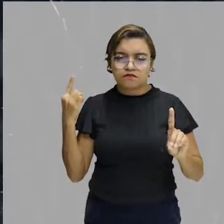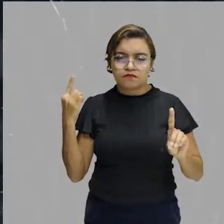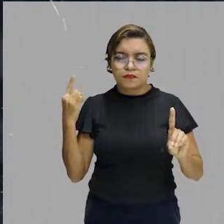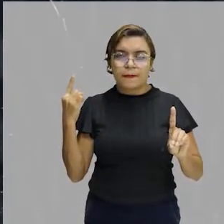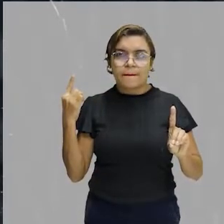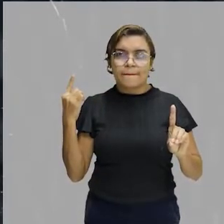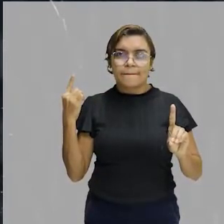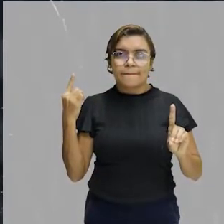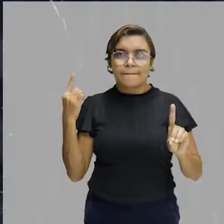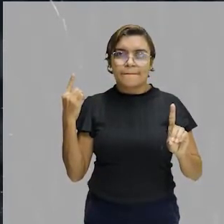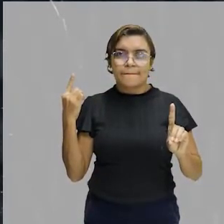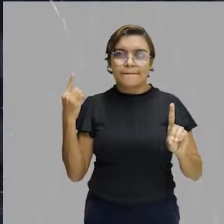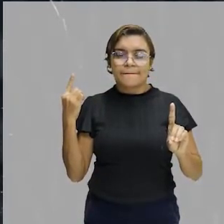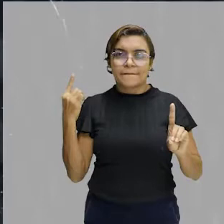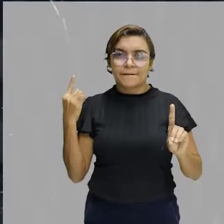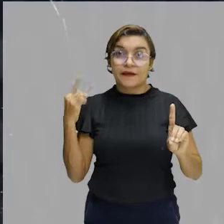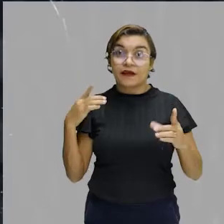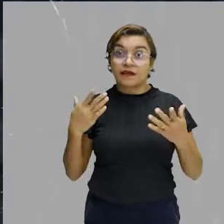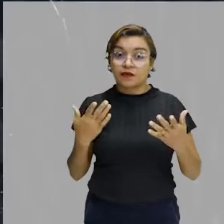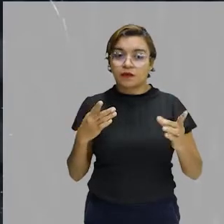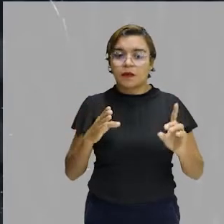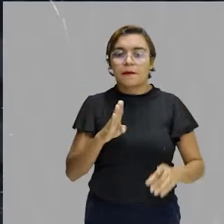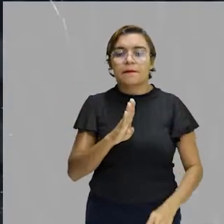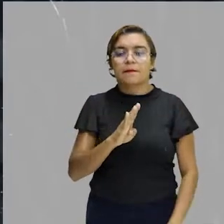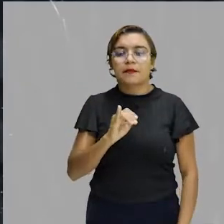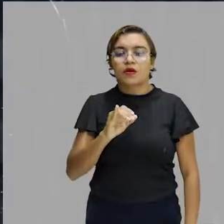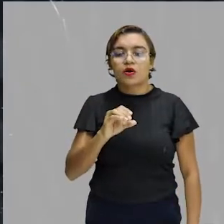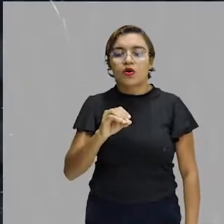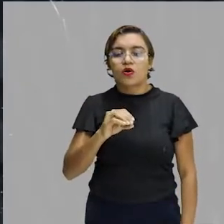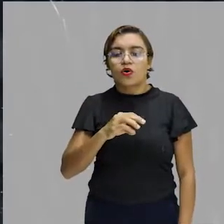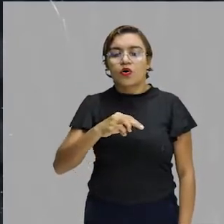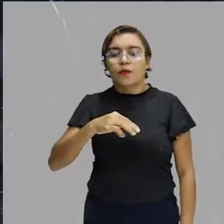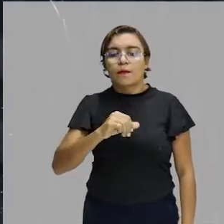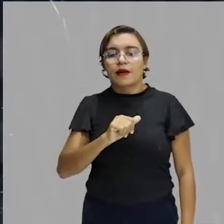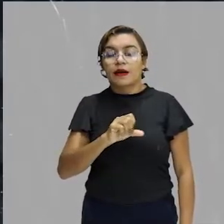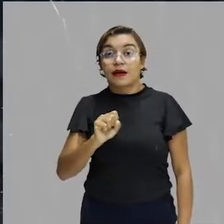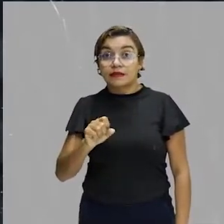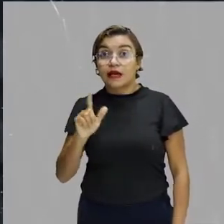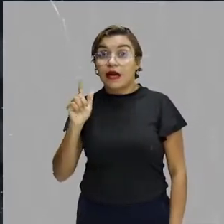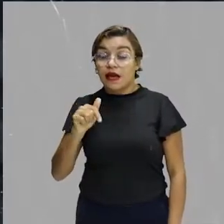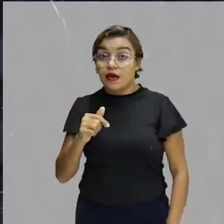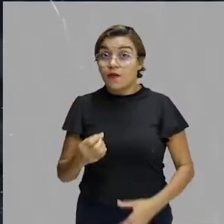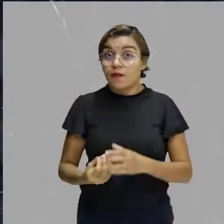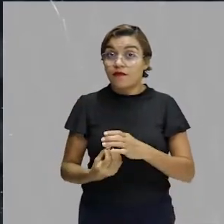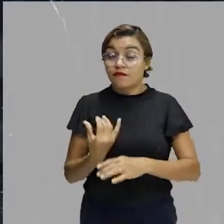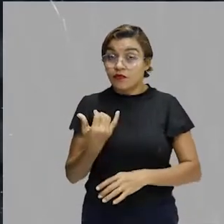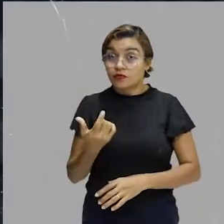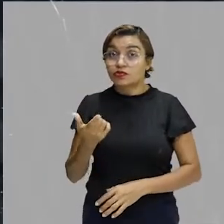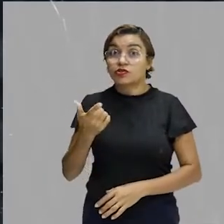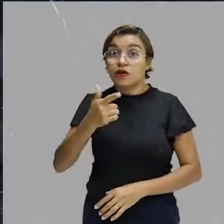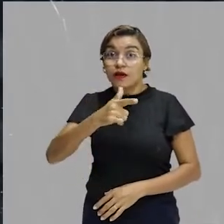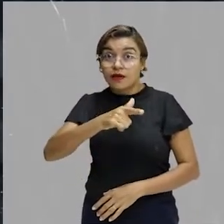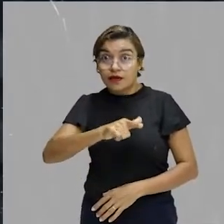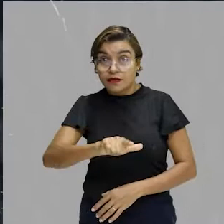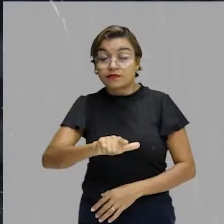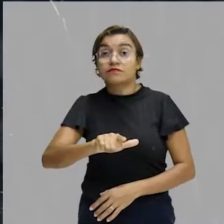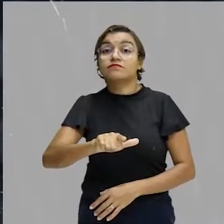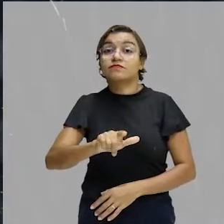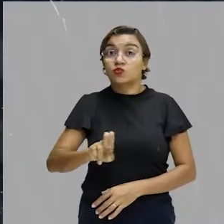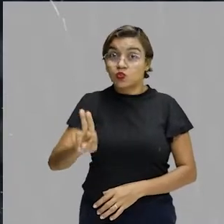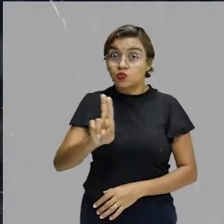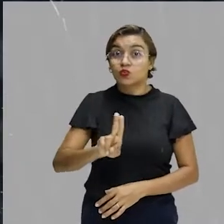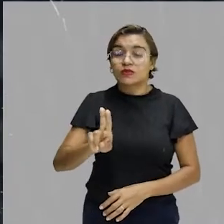mais empregado em todo o país. Galera, a biomassa ela é uma fonte renovável de energia, tá certo? Por quê?